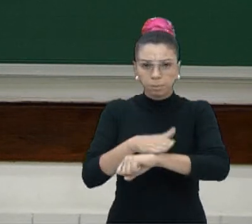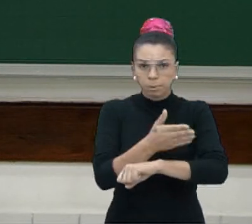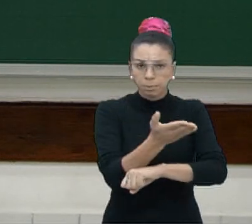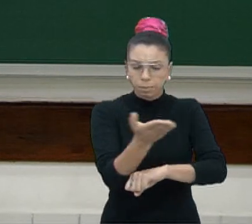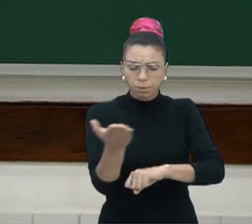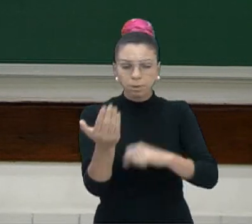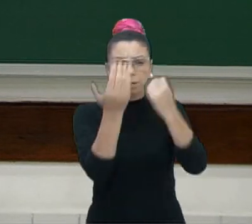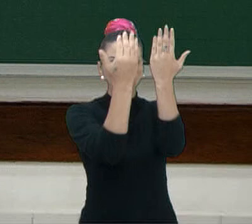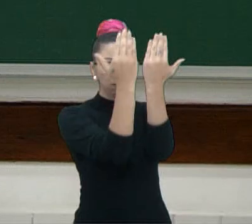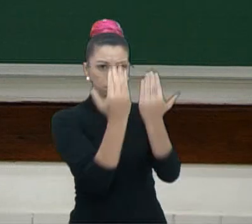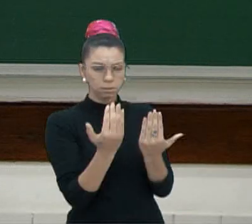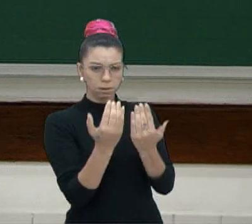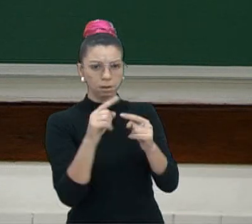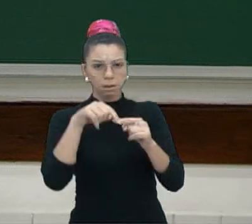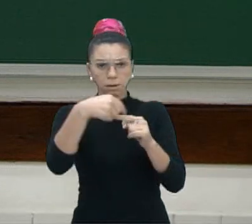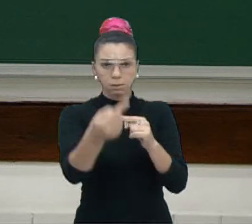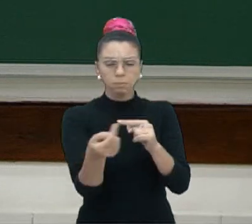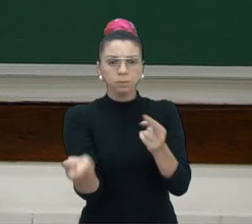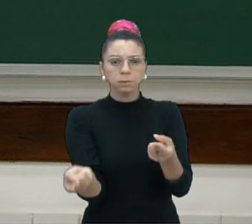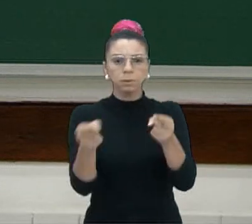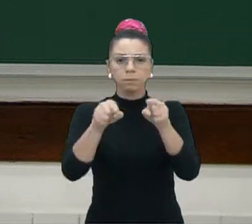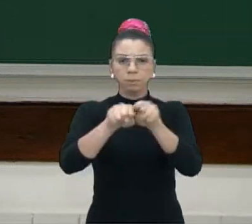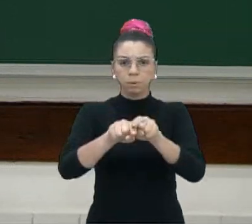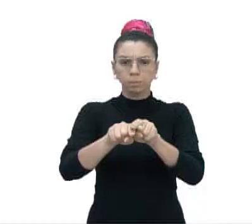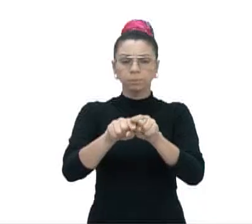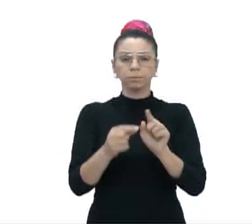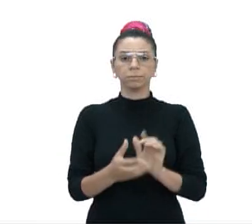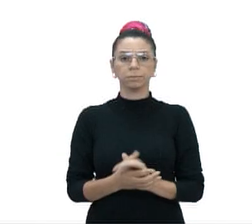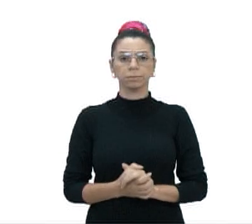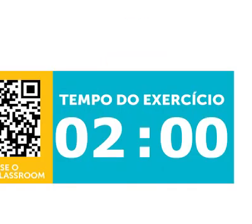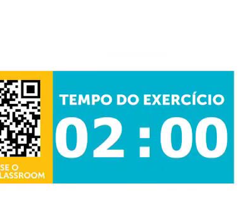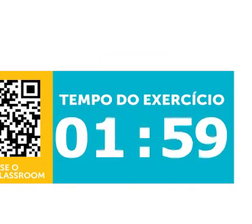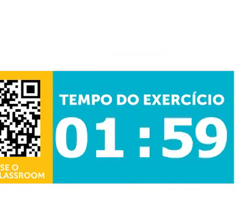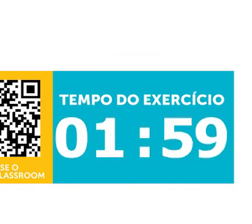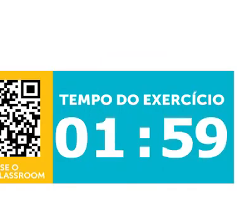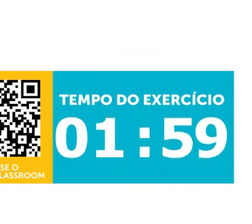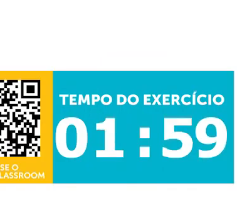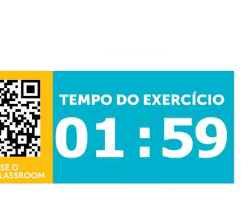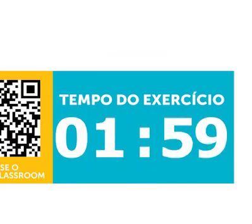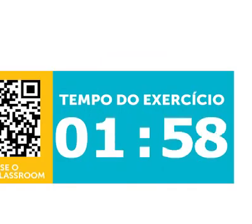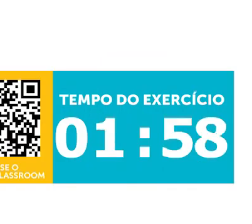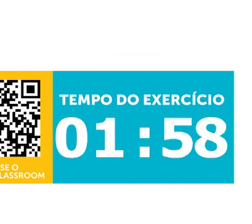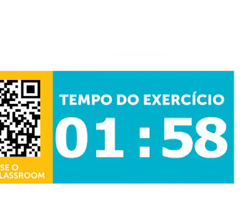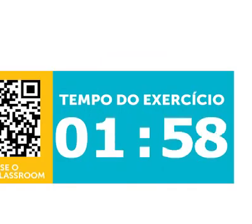você analisar essa imagem e eu volto para a gente continuar.